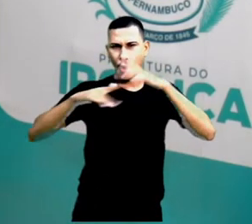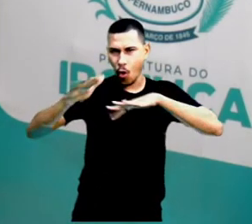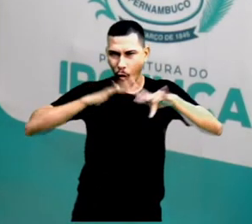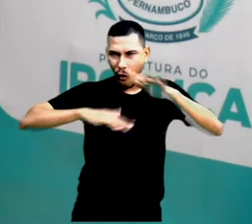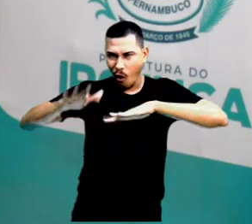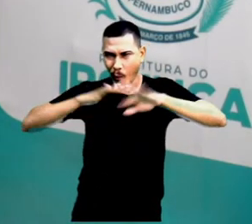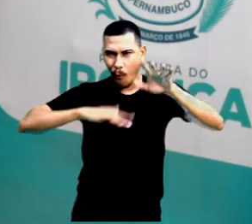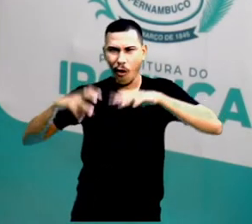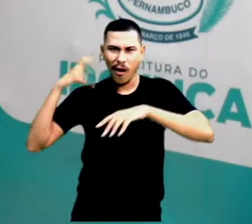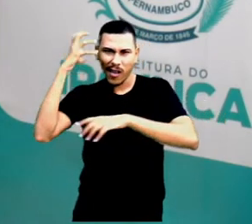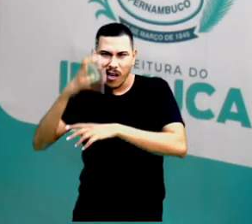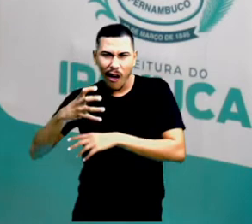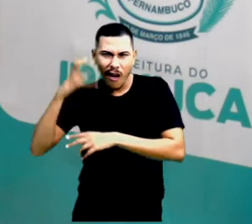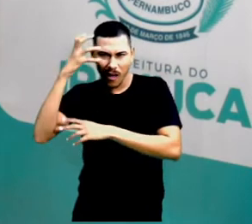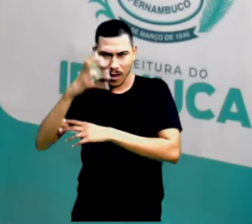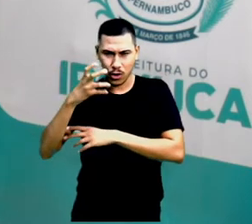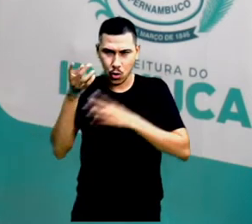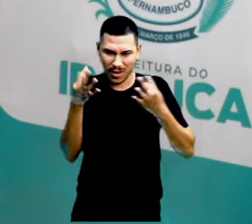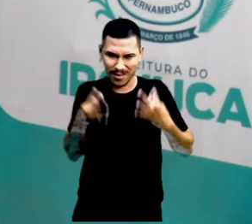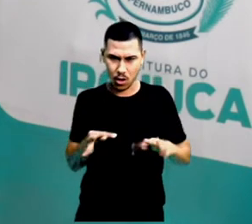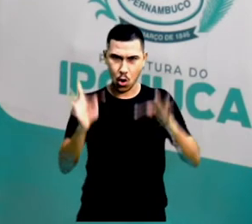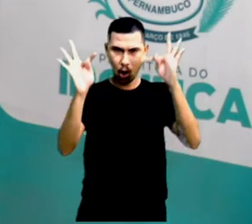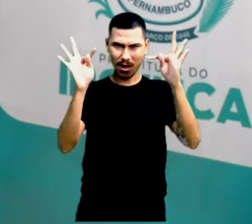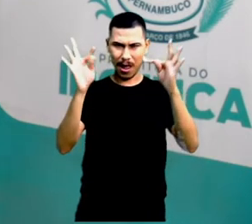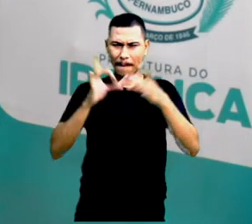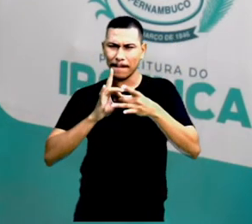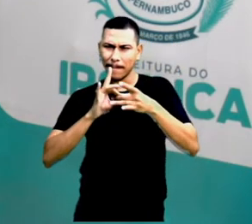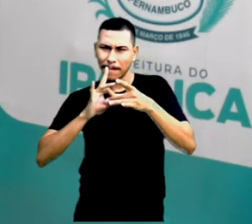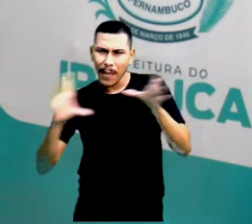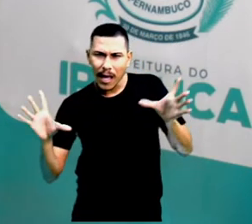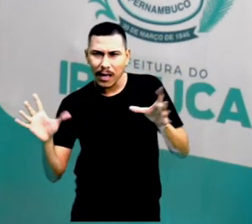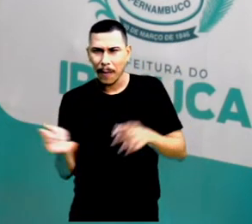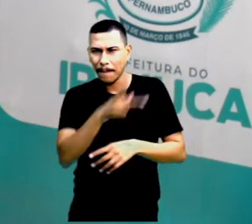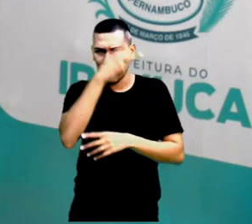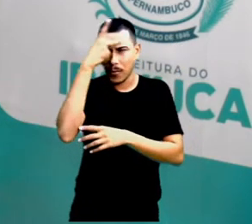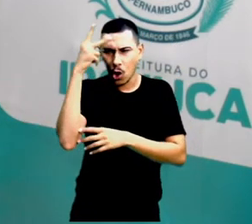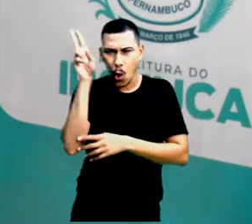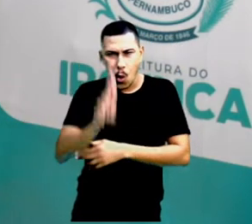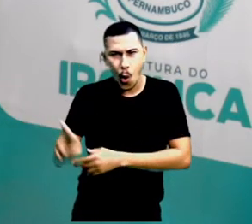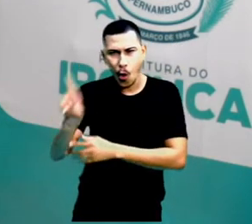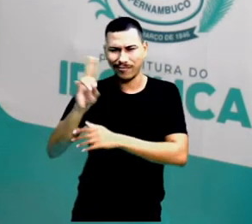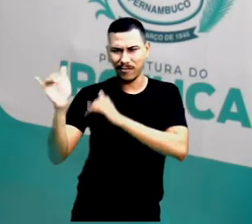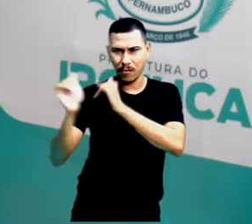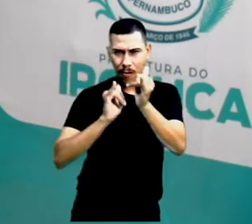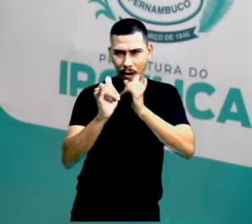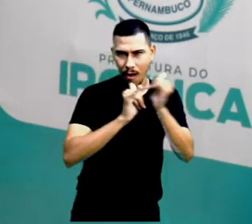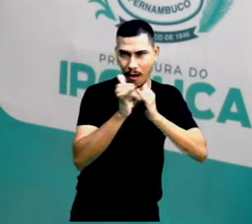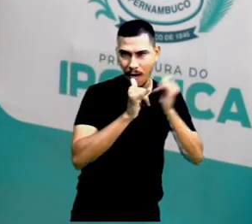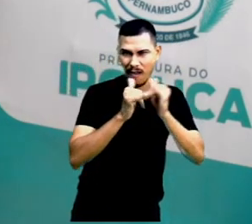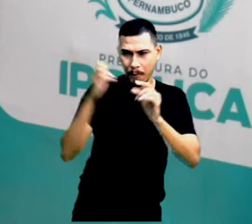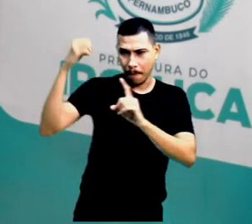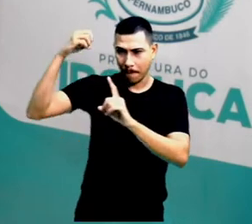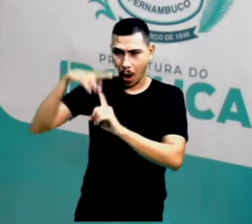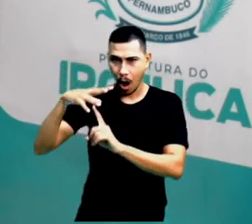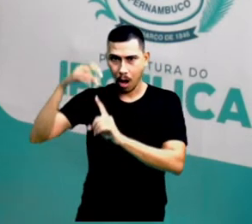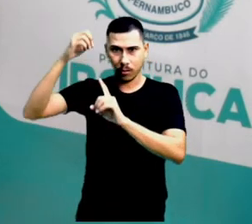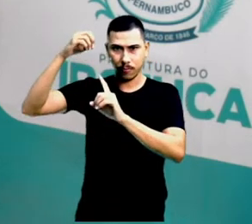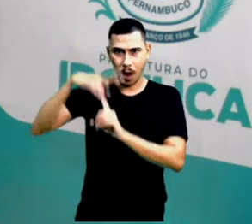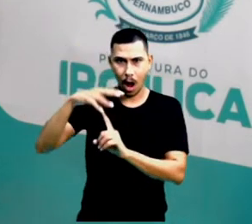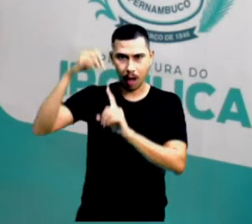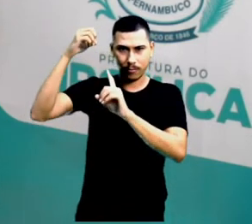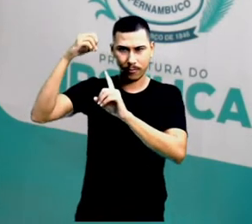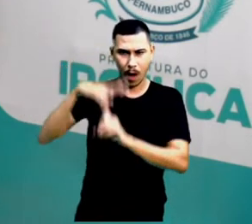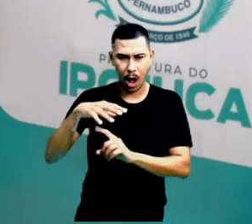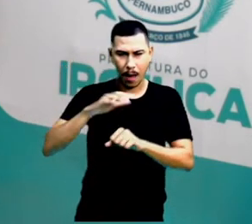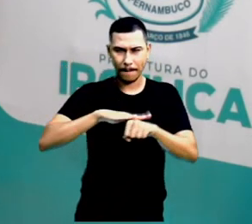permite muito mais dispositivos acessem a internet móvel ao mesmo tempo. Muito mais